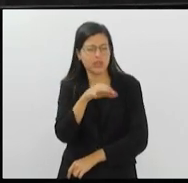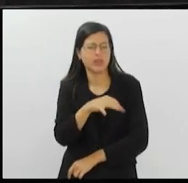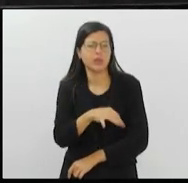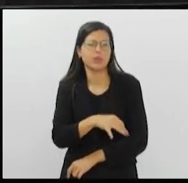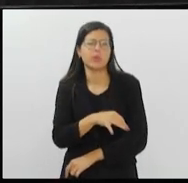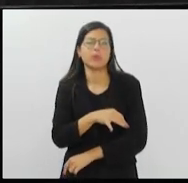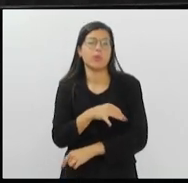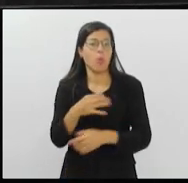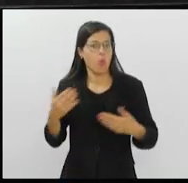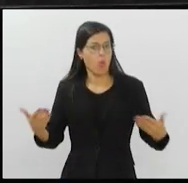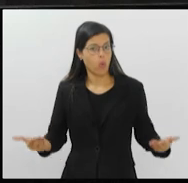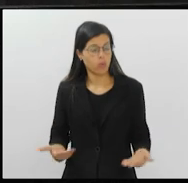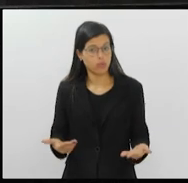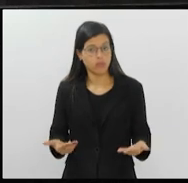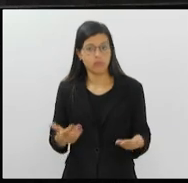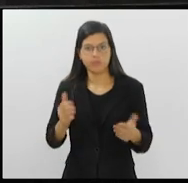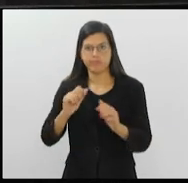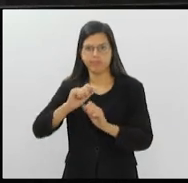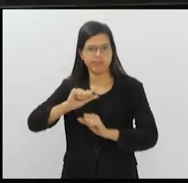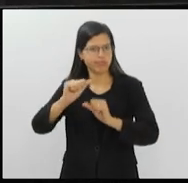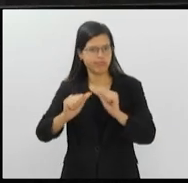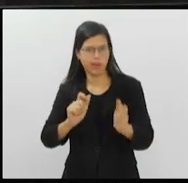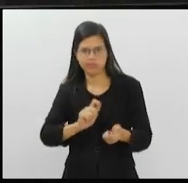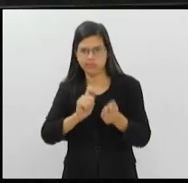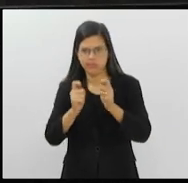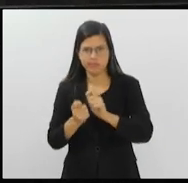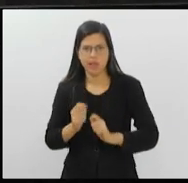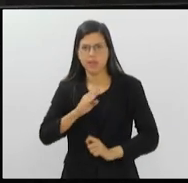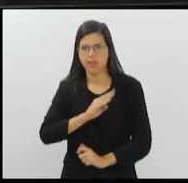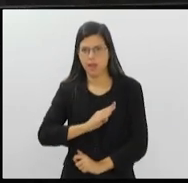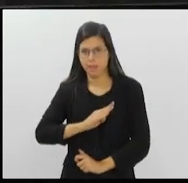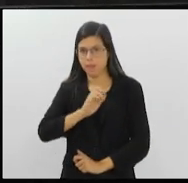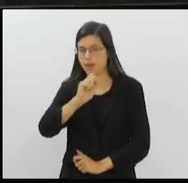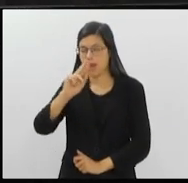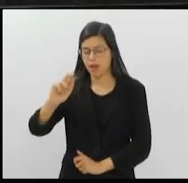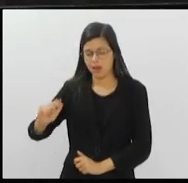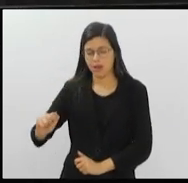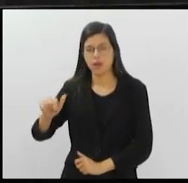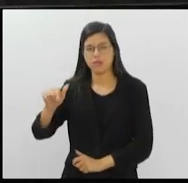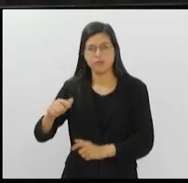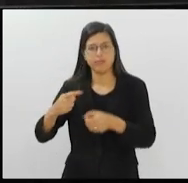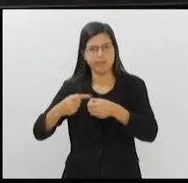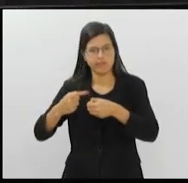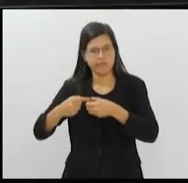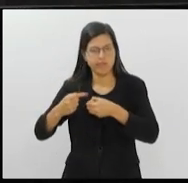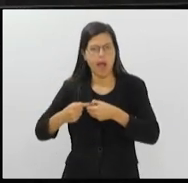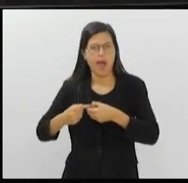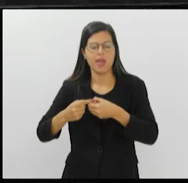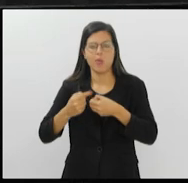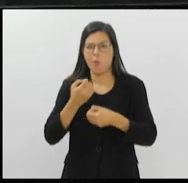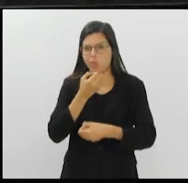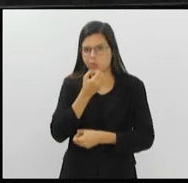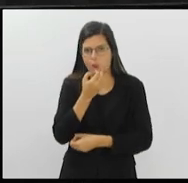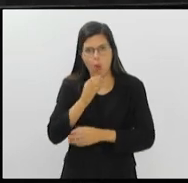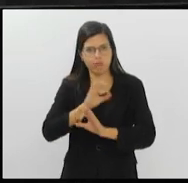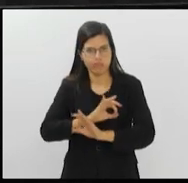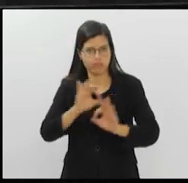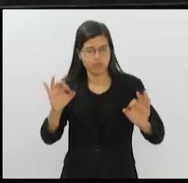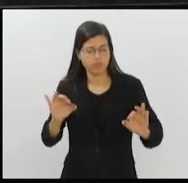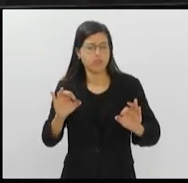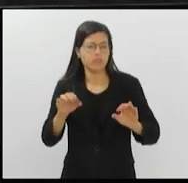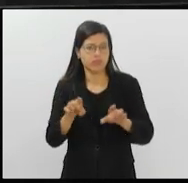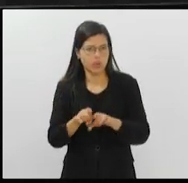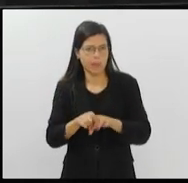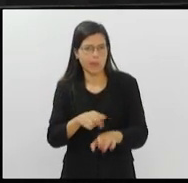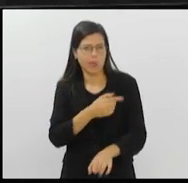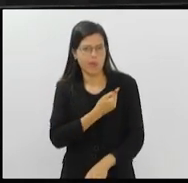bairro nobríssimo da Barra da Tijuca, onde mora inclusive o nosso governador Cláudio Castro. A questão, senhor presidente,